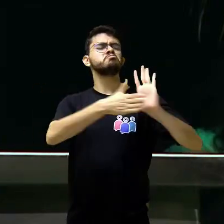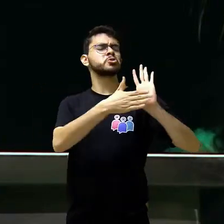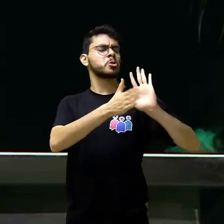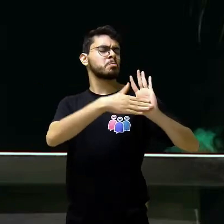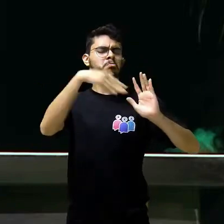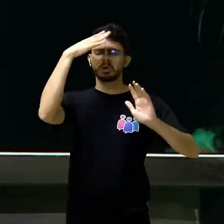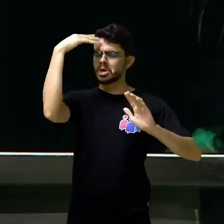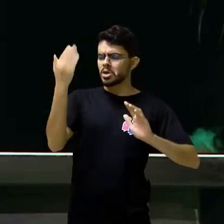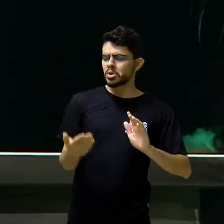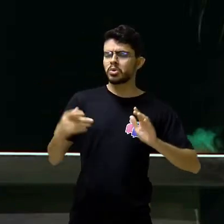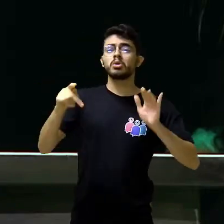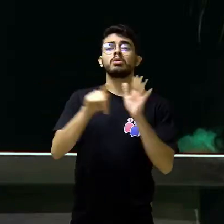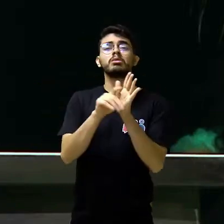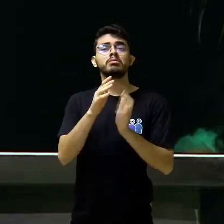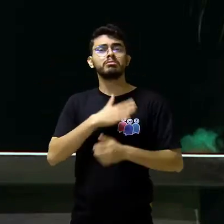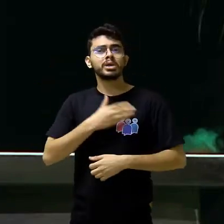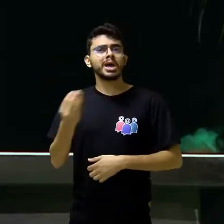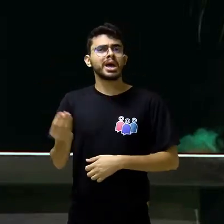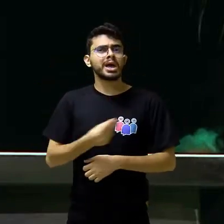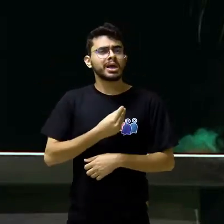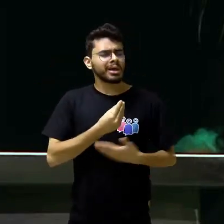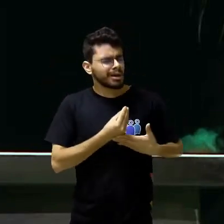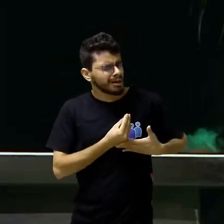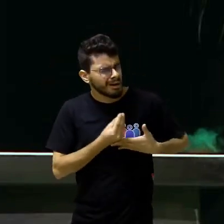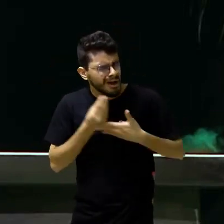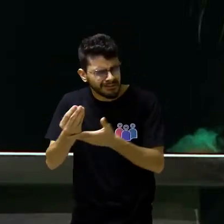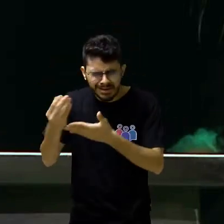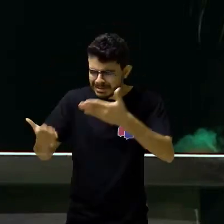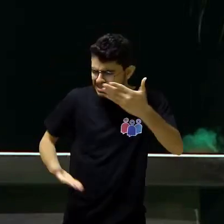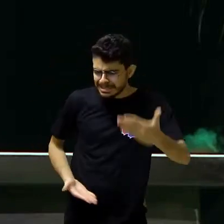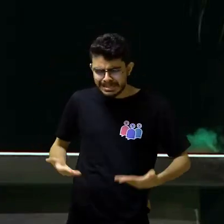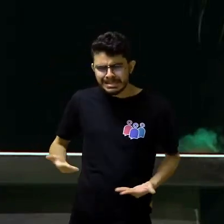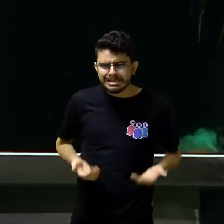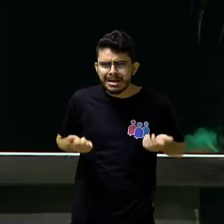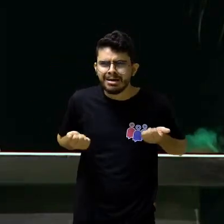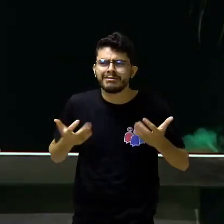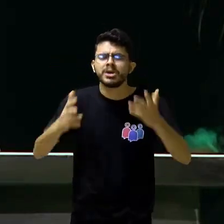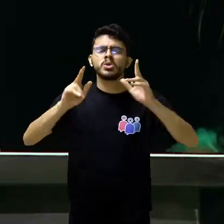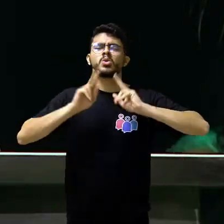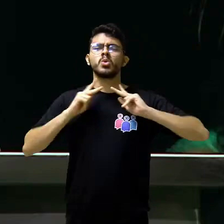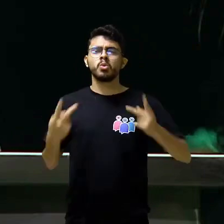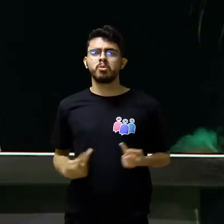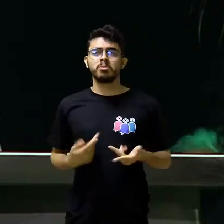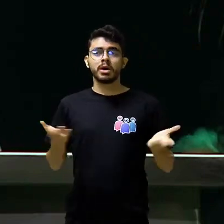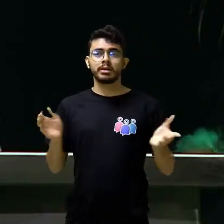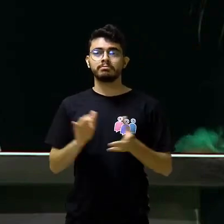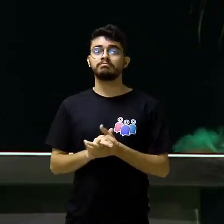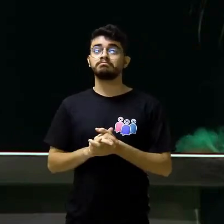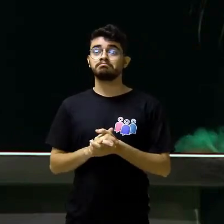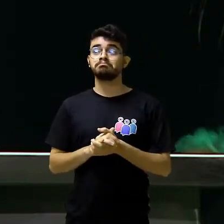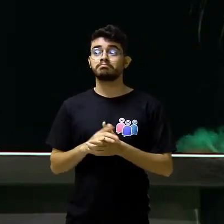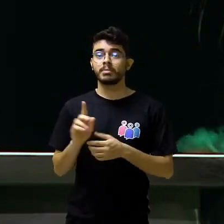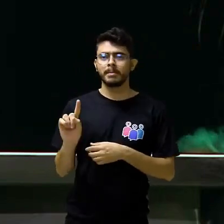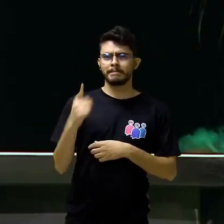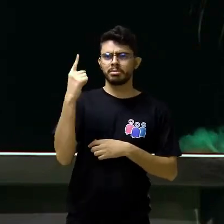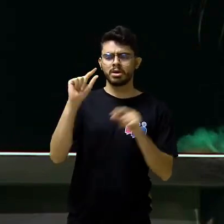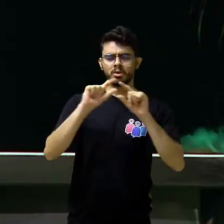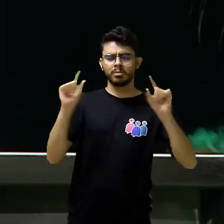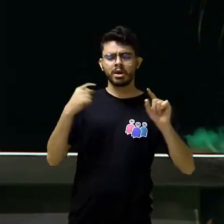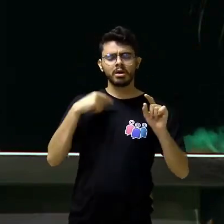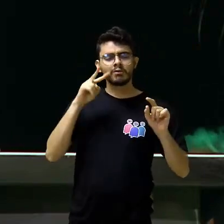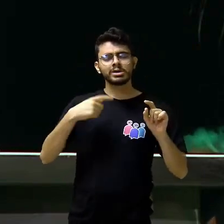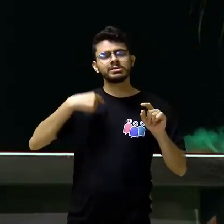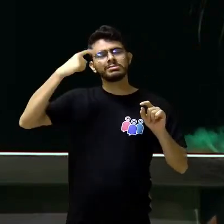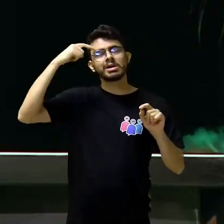solenemente consagrar minha vida ao serviço da humanidade. Esse primeiro parágrafo nos remete